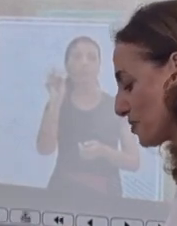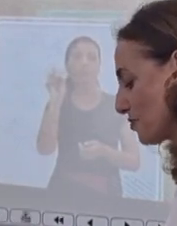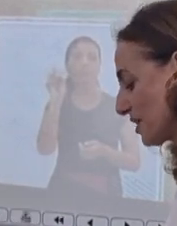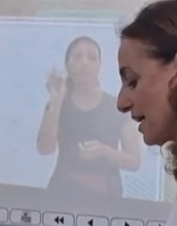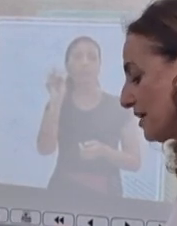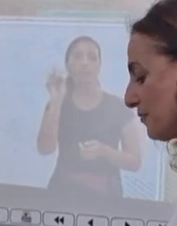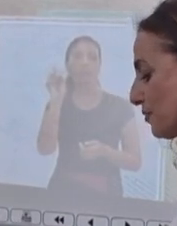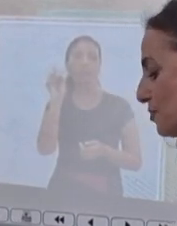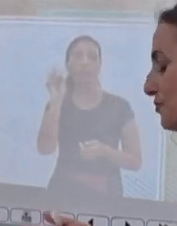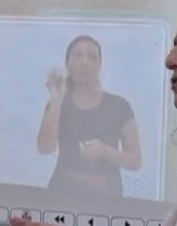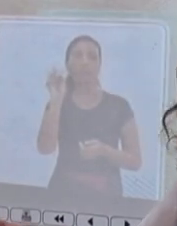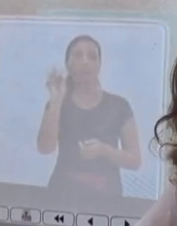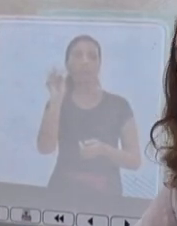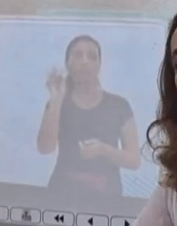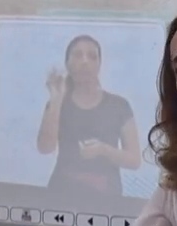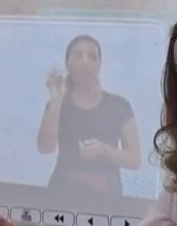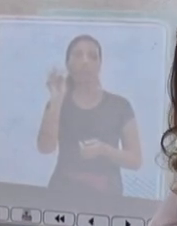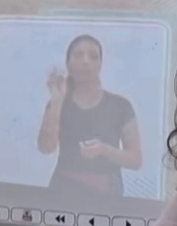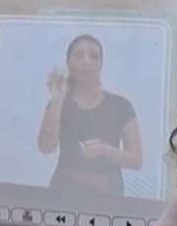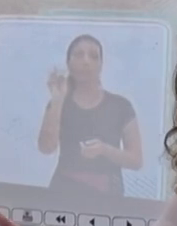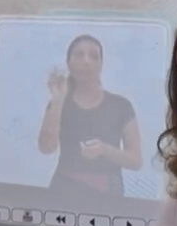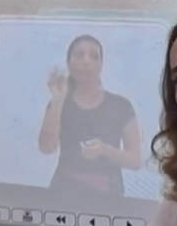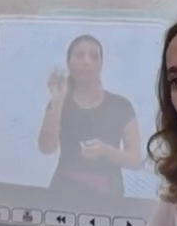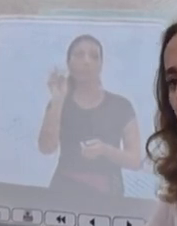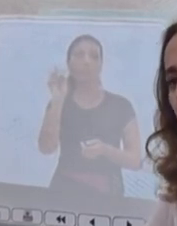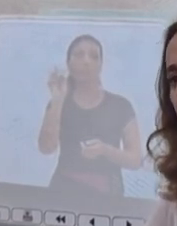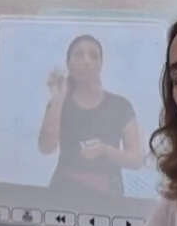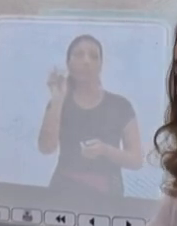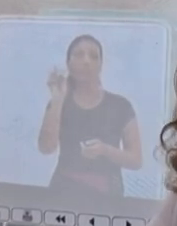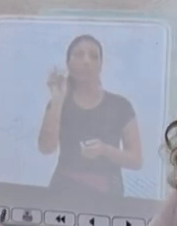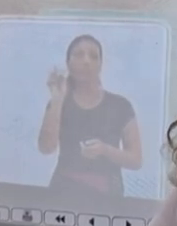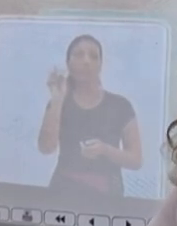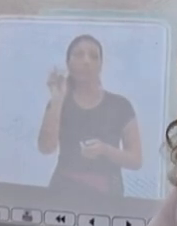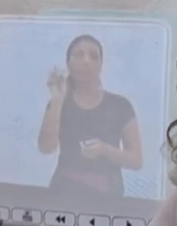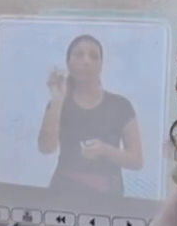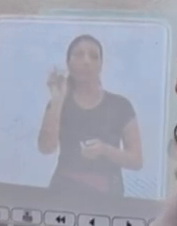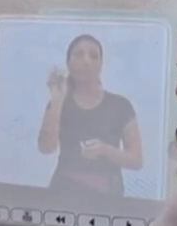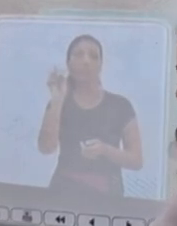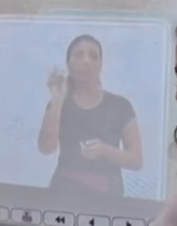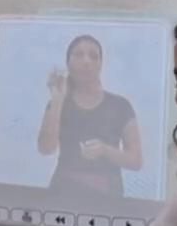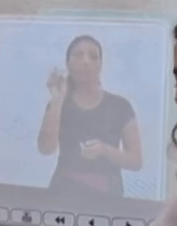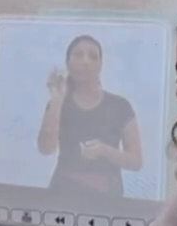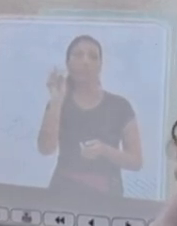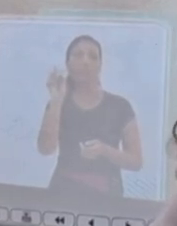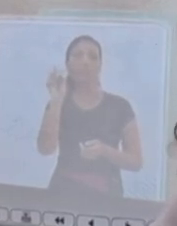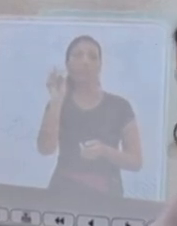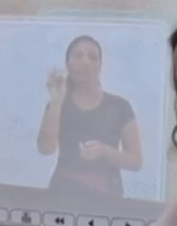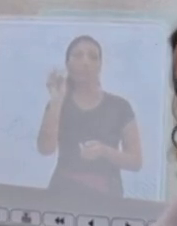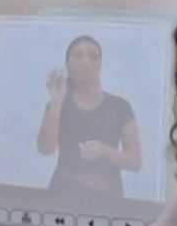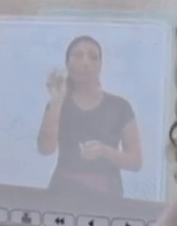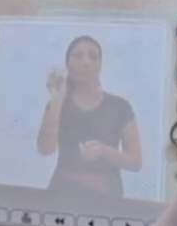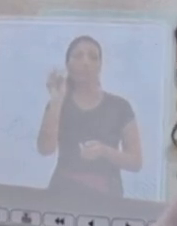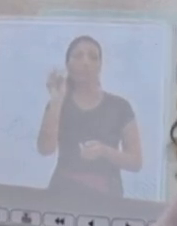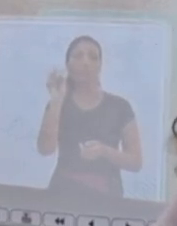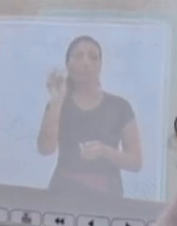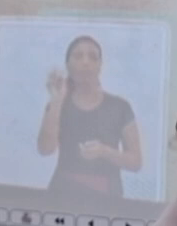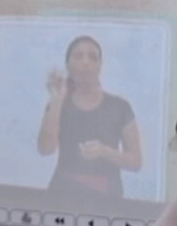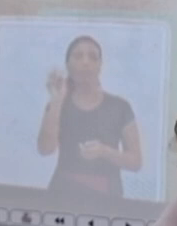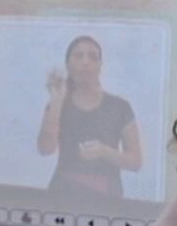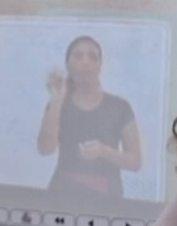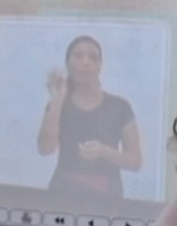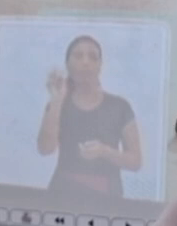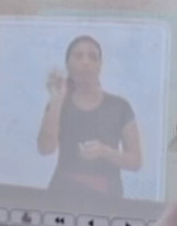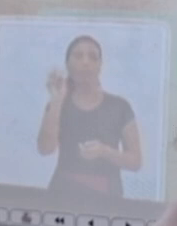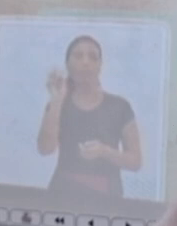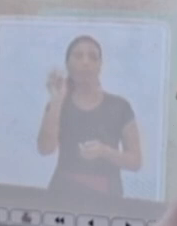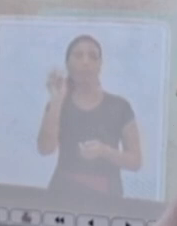Também uma pessoa que ele foi um dos fundadores com a postagem comigo, com a André de Sorinha e Fernanda Rocha. Que é cadeirante também, a Andréia